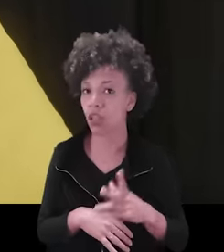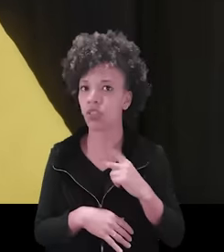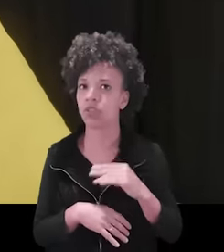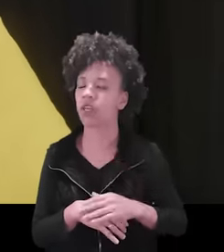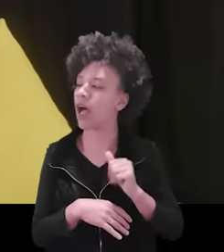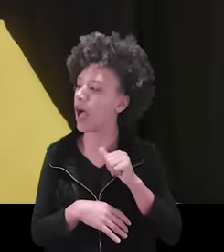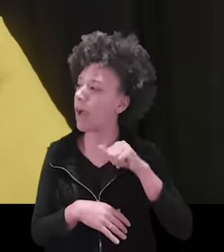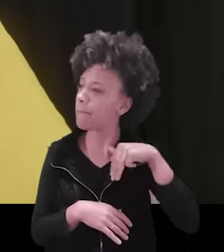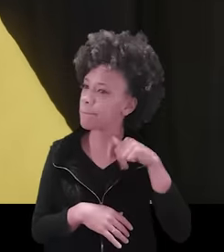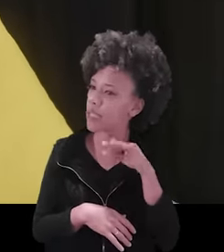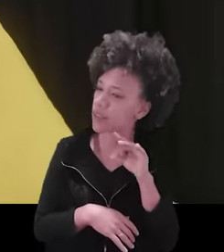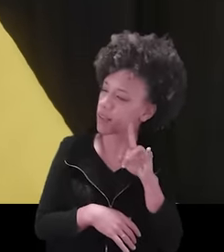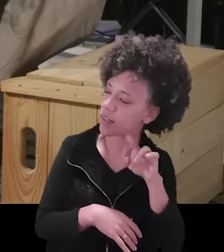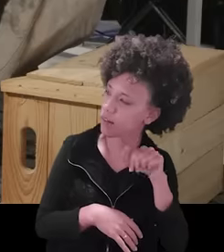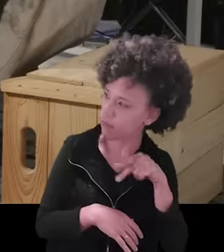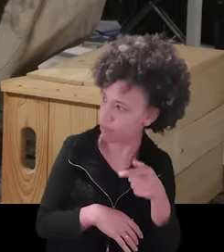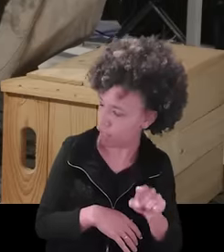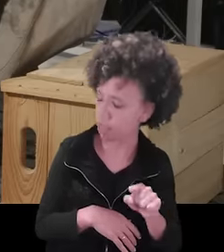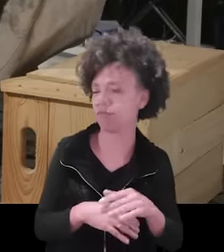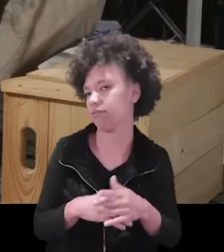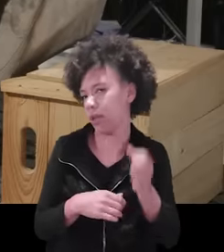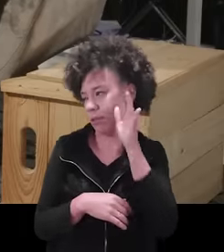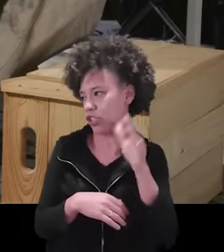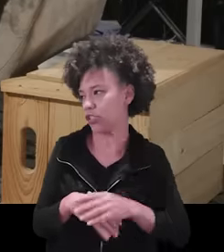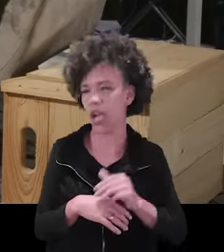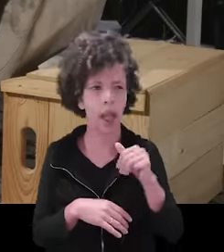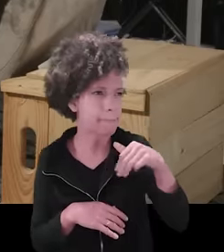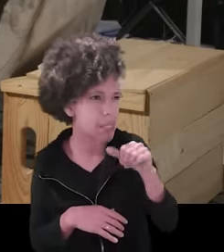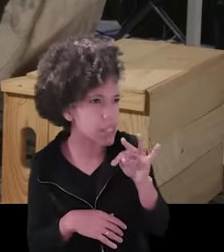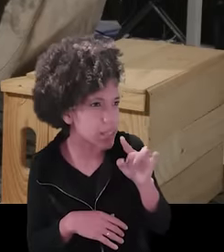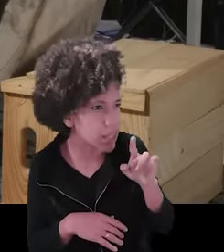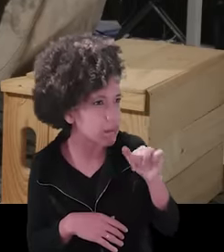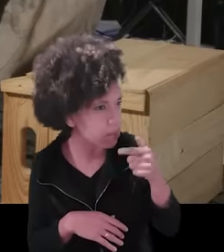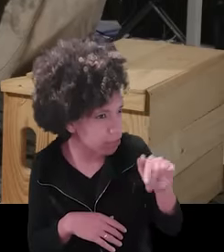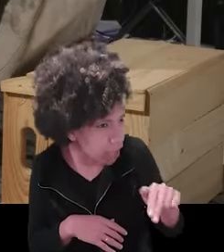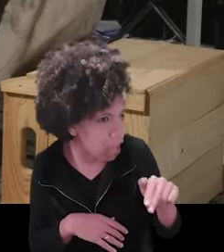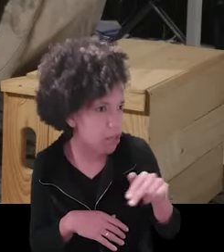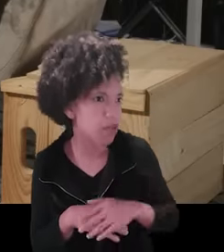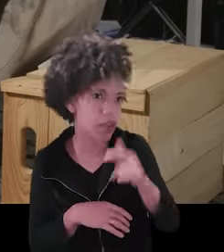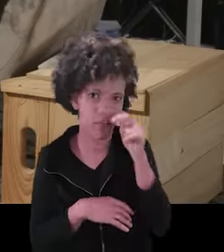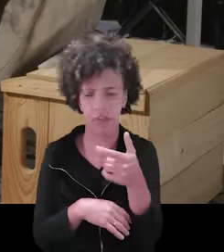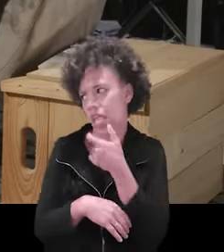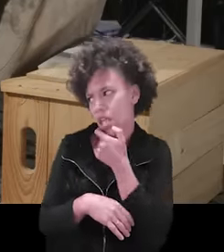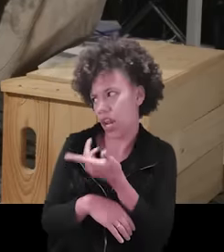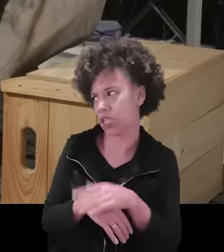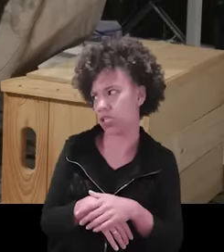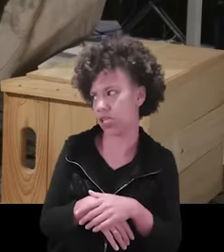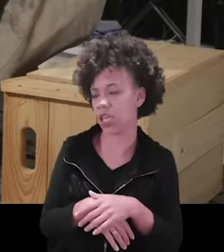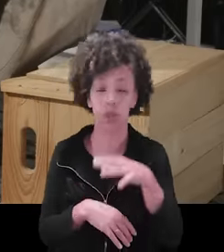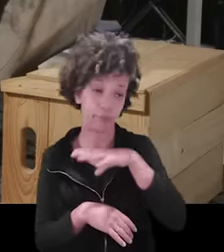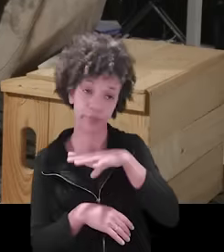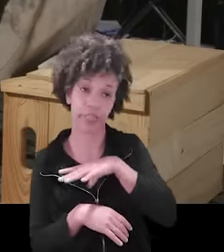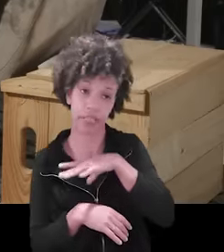falou cara em Amsterdã para fazer show e quem se imaginou lá vai ser em Amsterdã que vai ver teu show em inglês